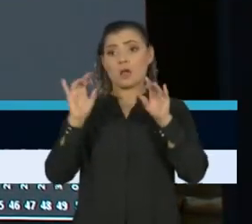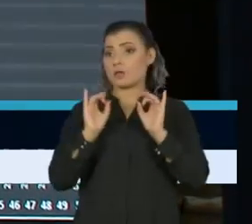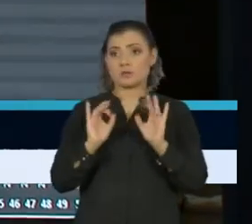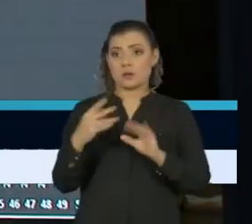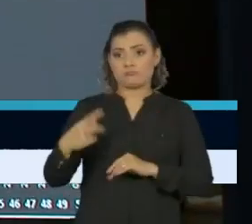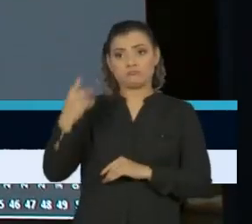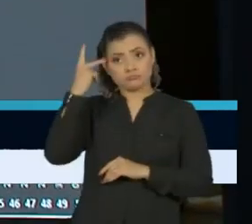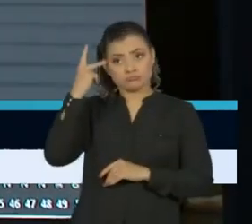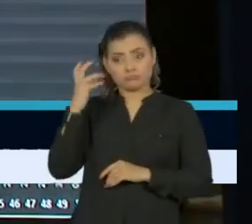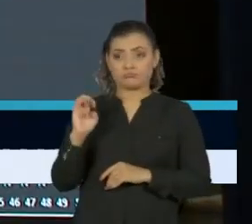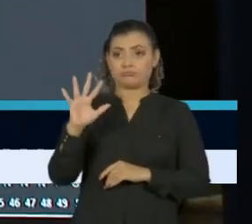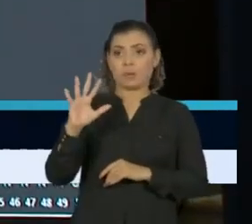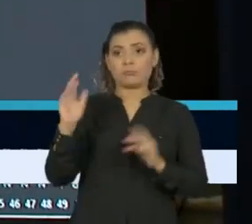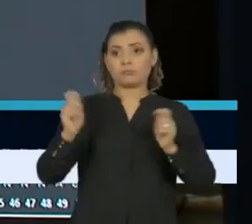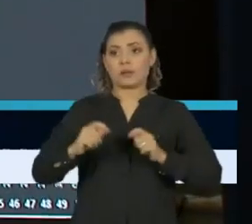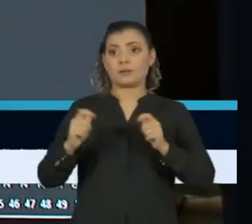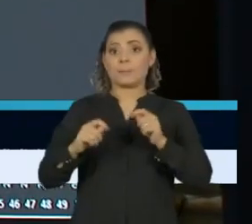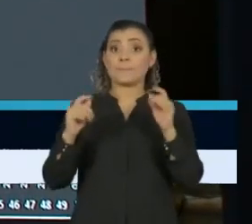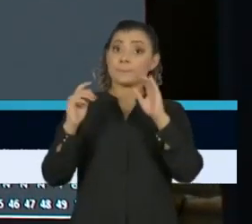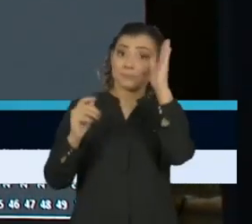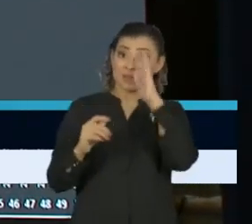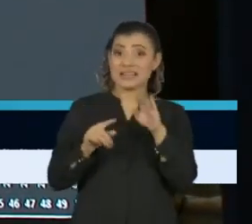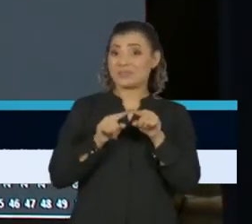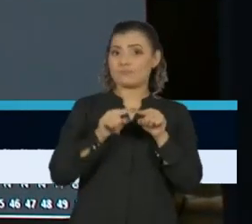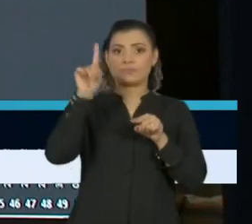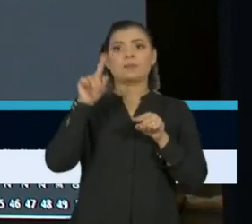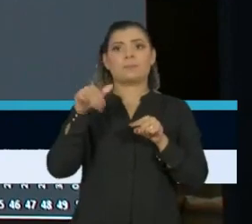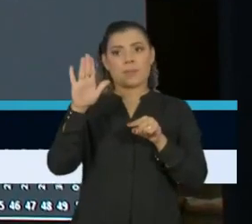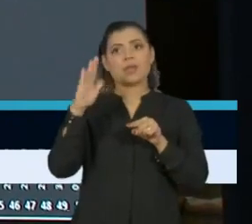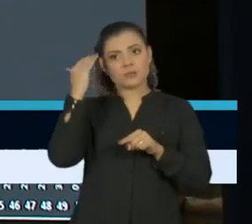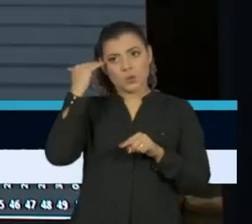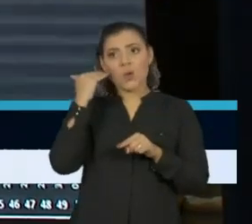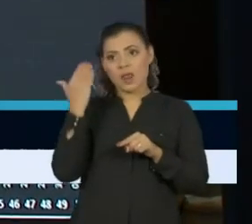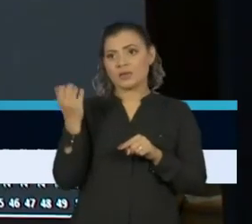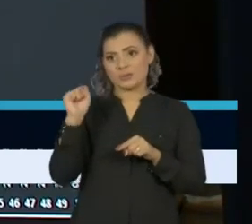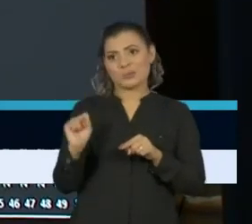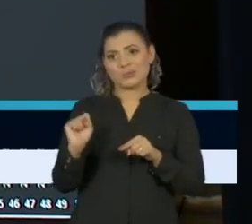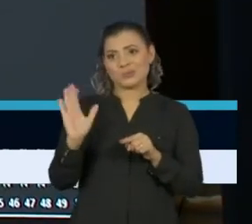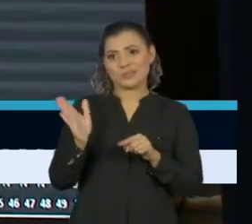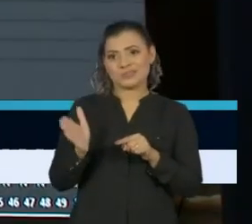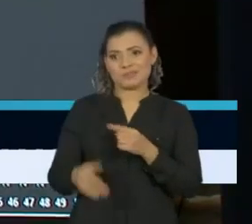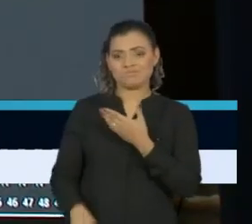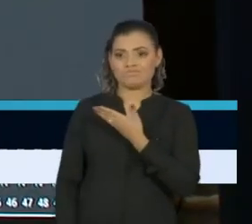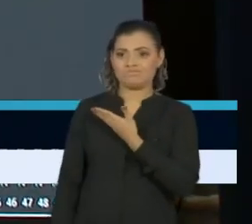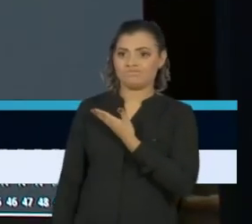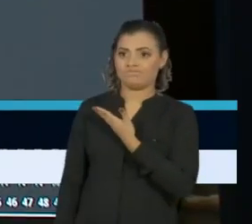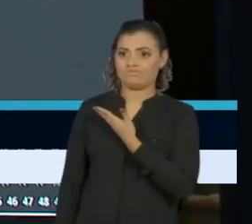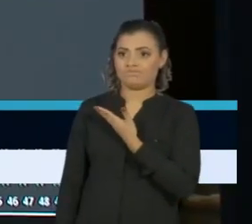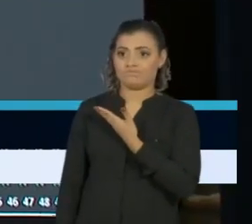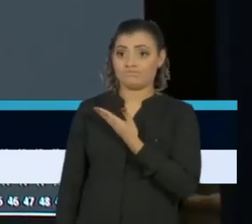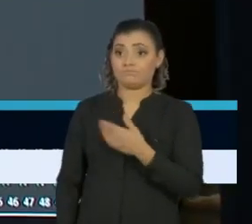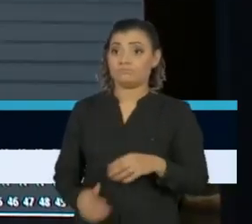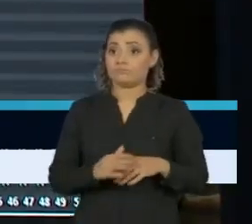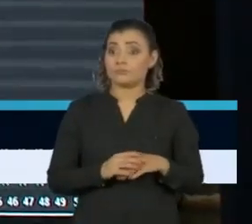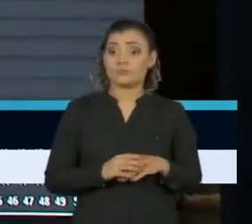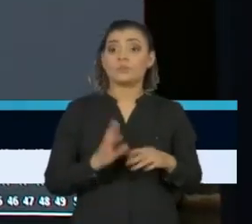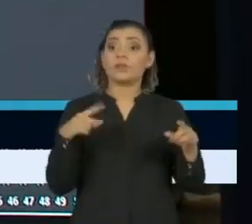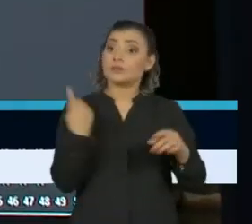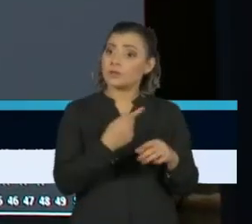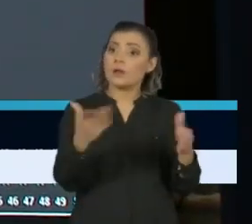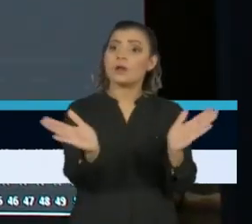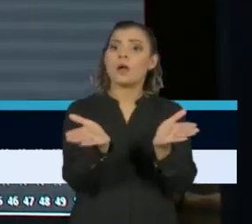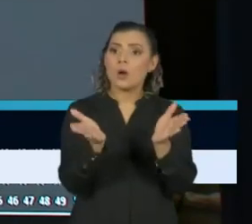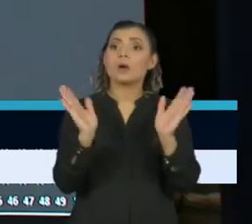Paulo, e o Brasil já ultrapassou esta reta da Coreia do Sul. Nós vamos